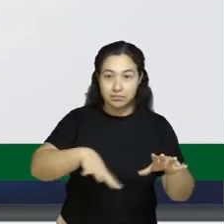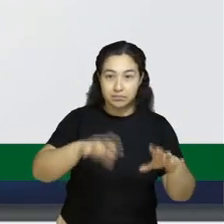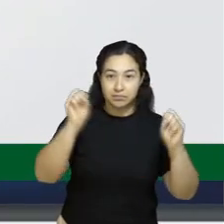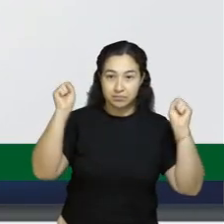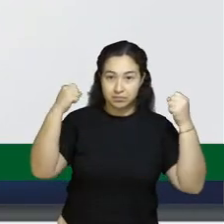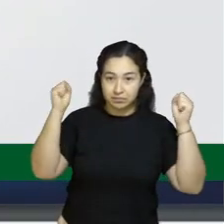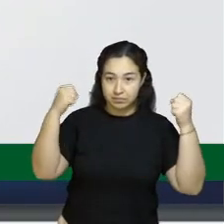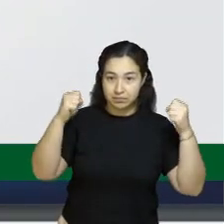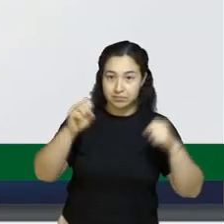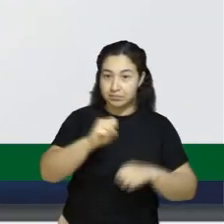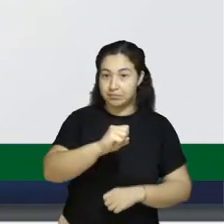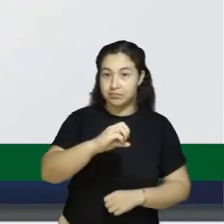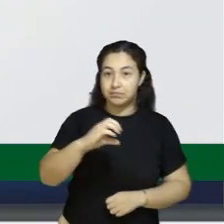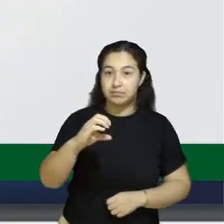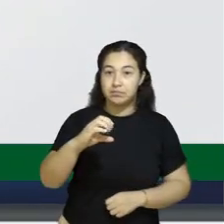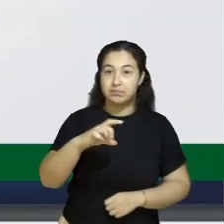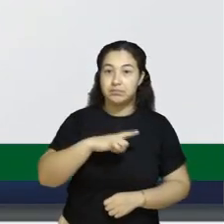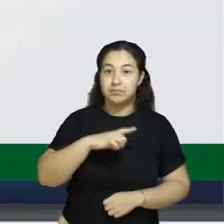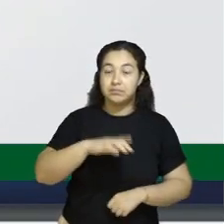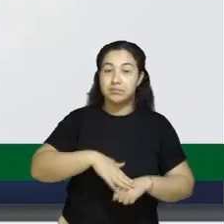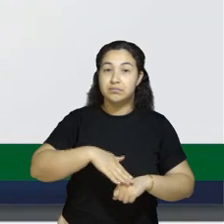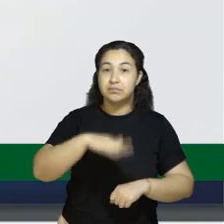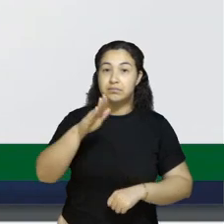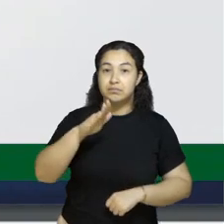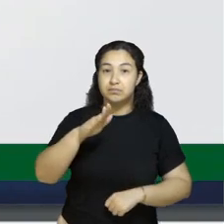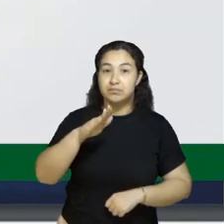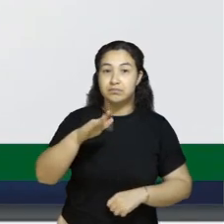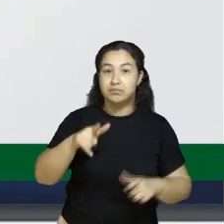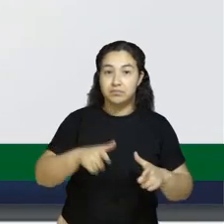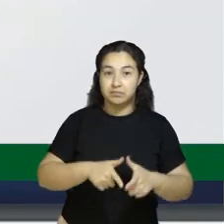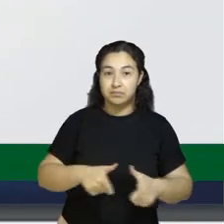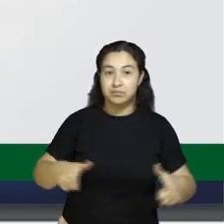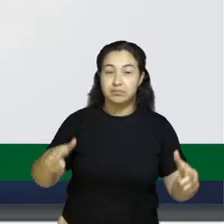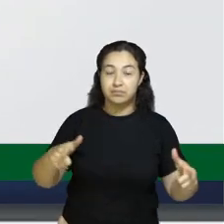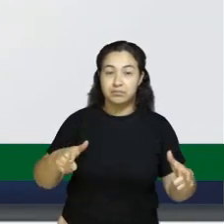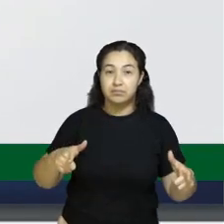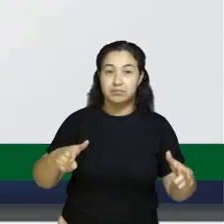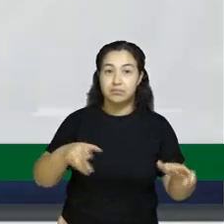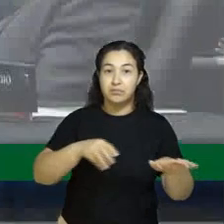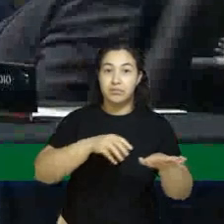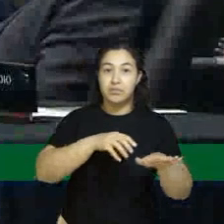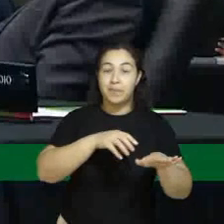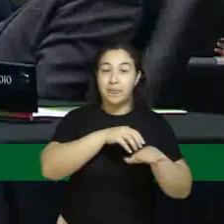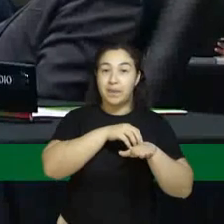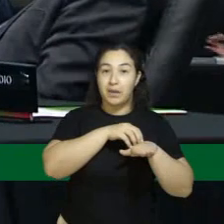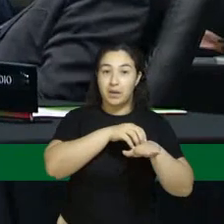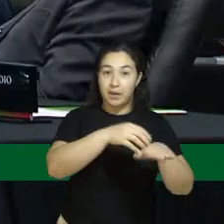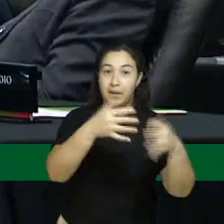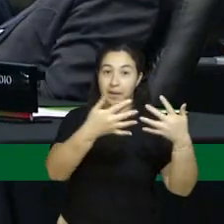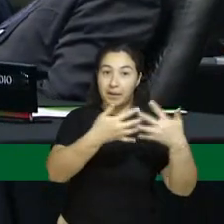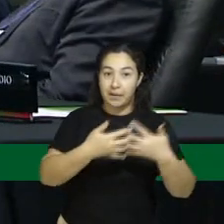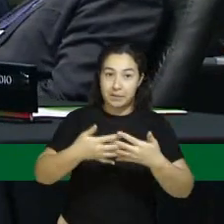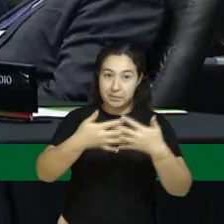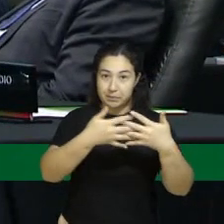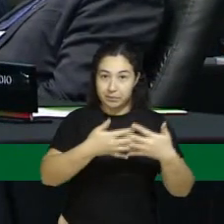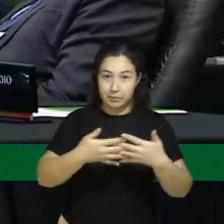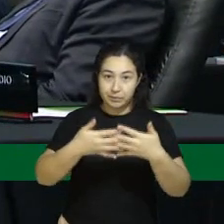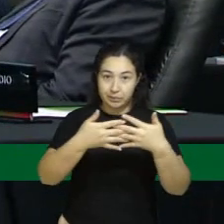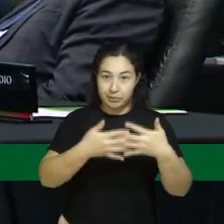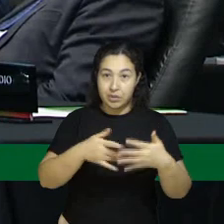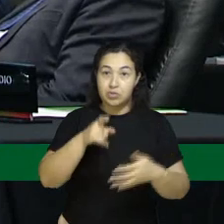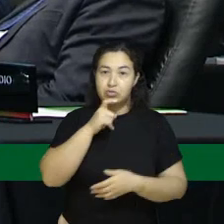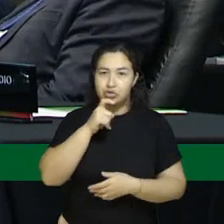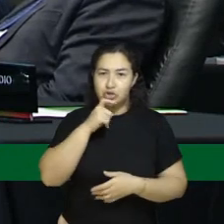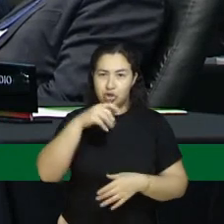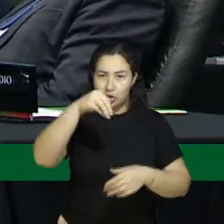Catarina também possui a maior frota de caminhões frigorificados do Brasil. Então aqui um destaque especial